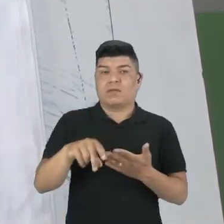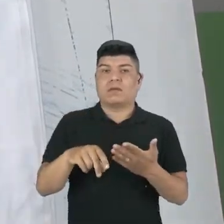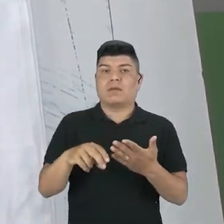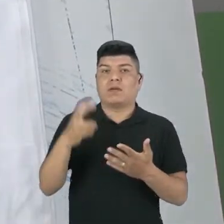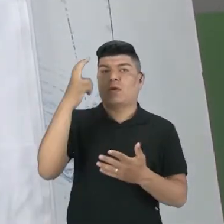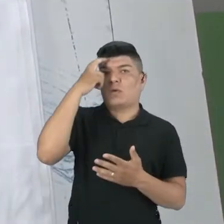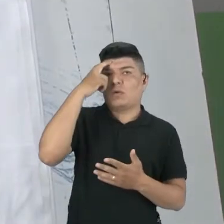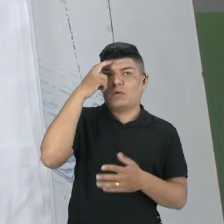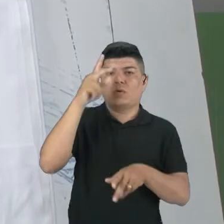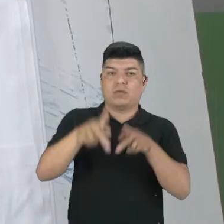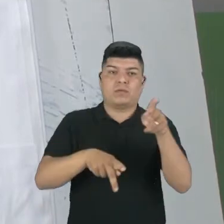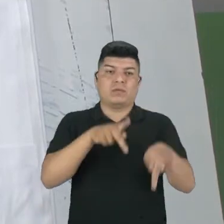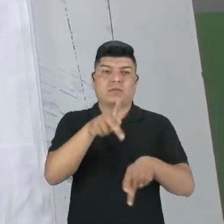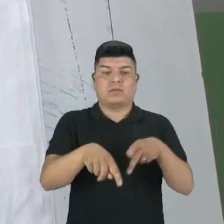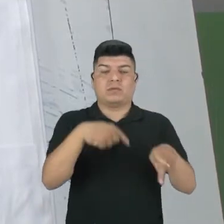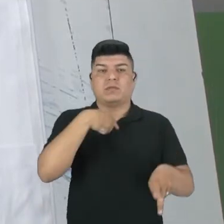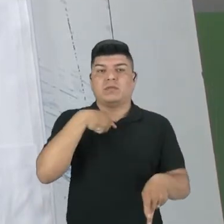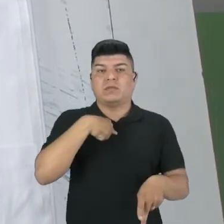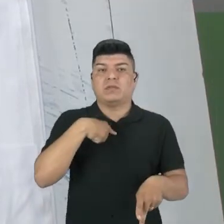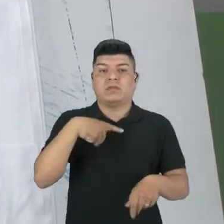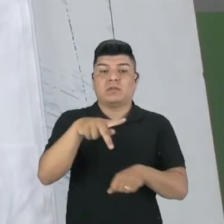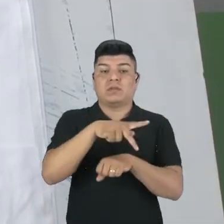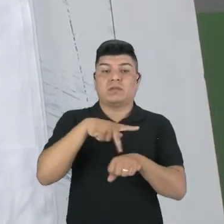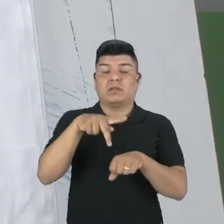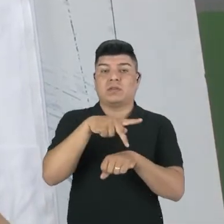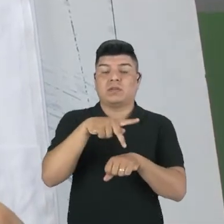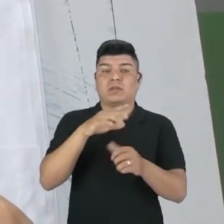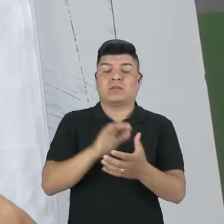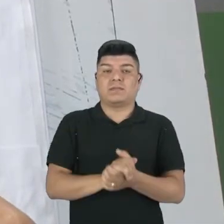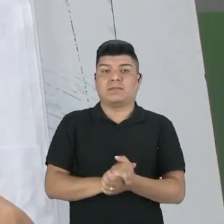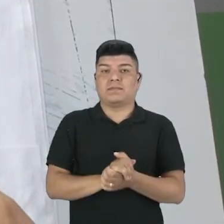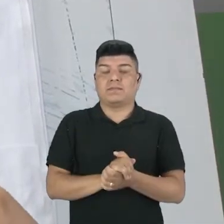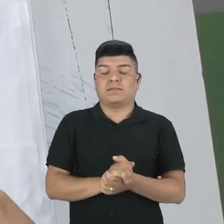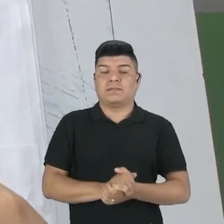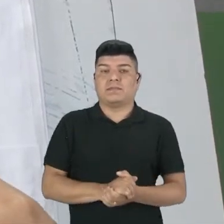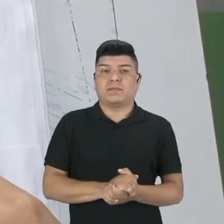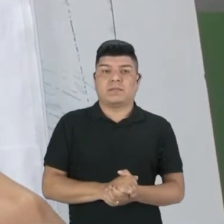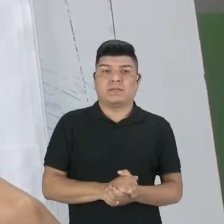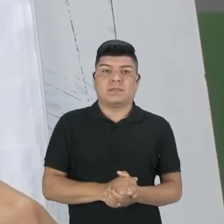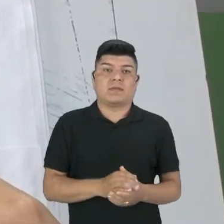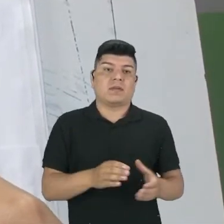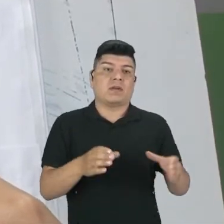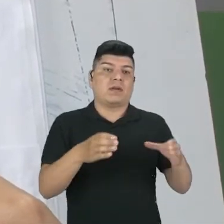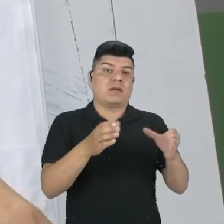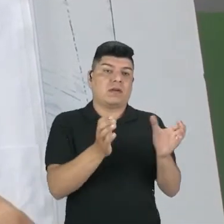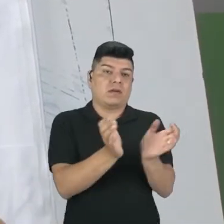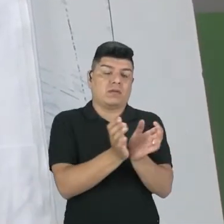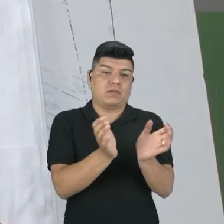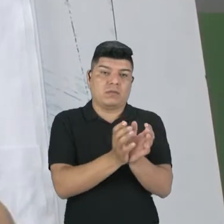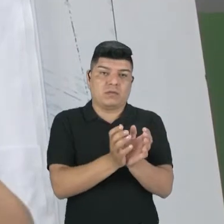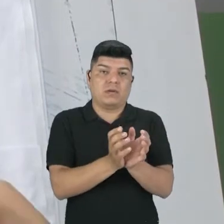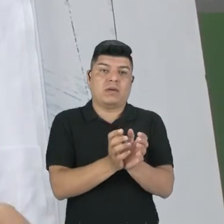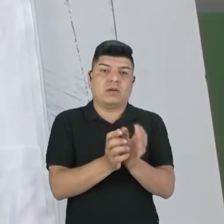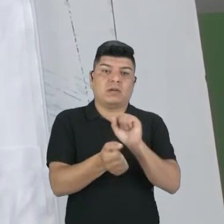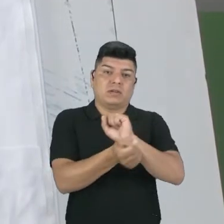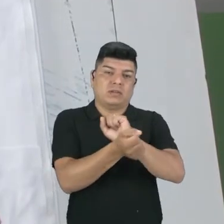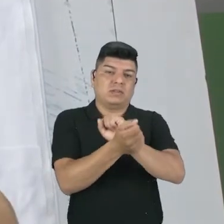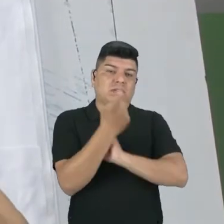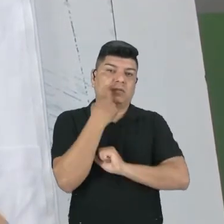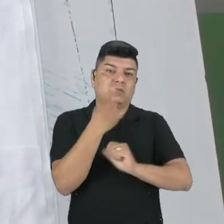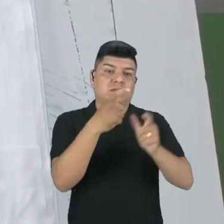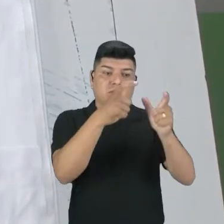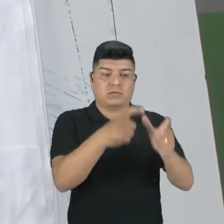povos que temos no nosso país, há comunidades quilombolas, que é o que a gente está se referindo, que são as regiões onde